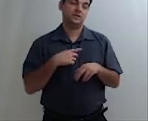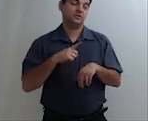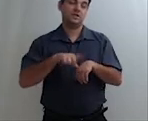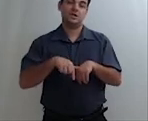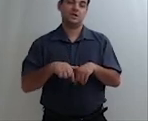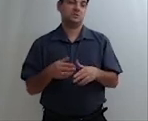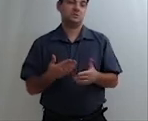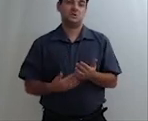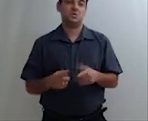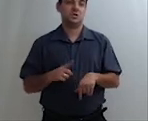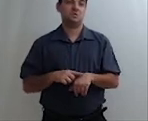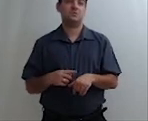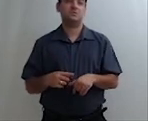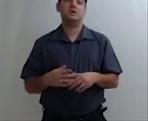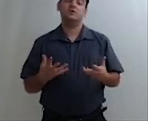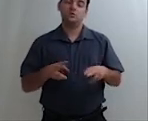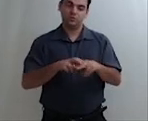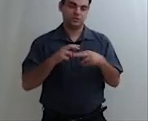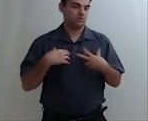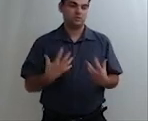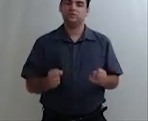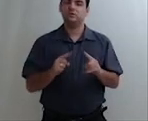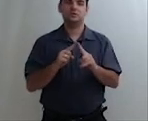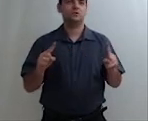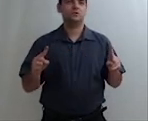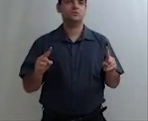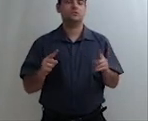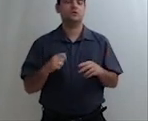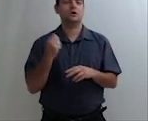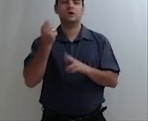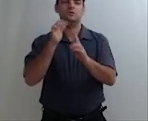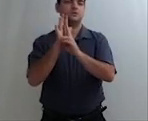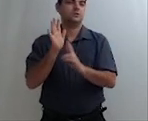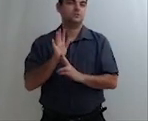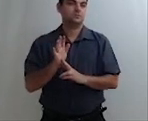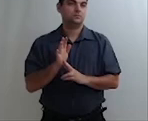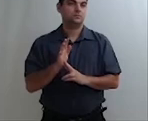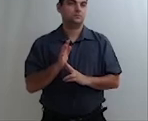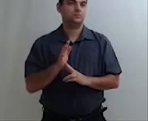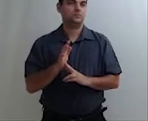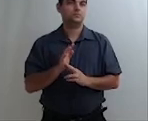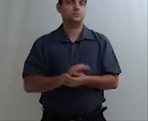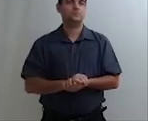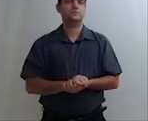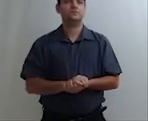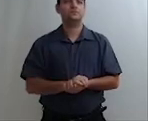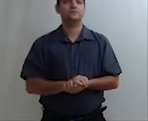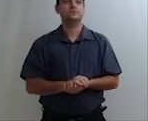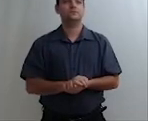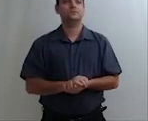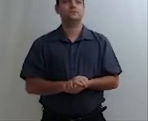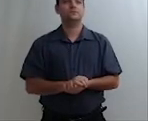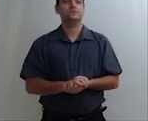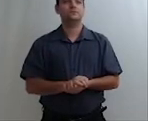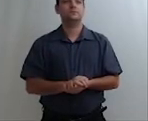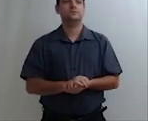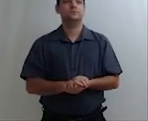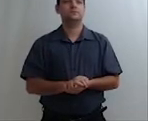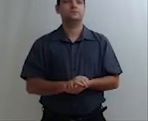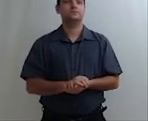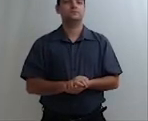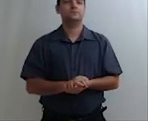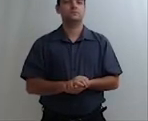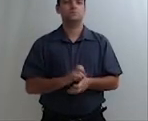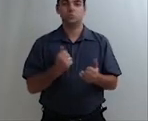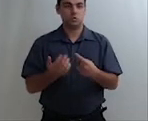argumentos eu tô negando provimento ao agravo regimental não há manifestação dos pares fica assim